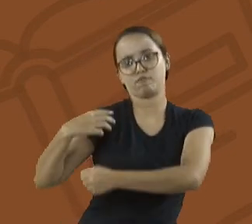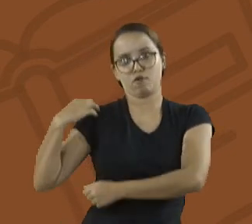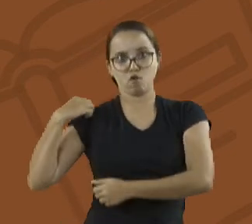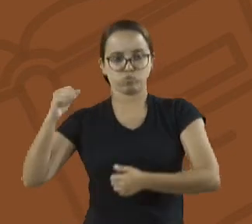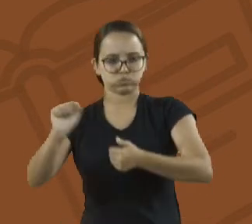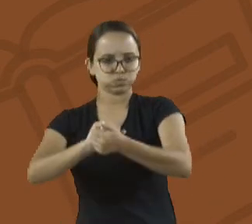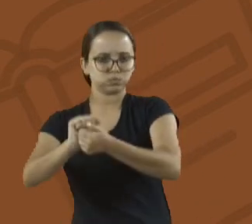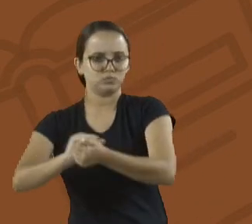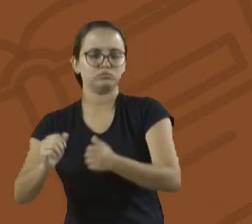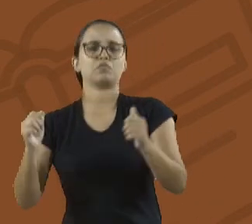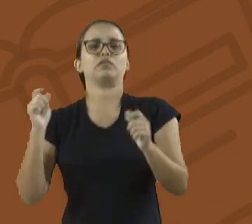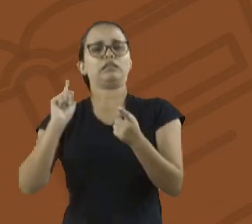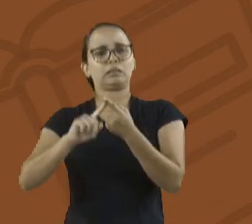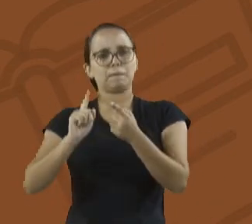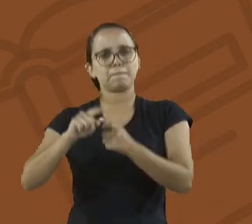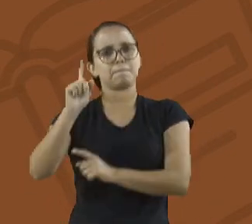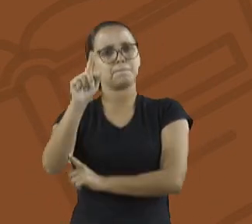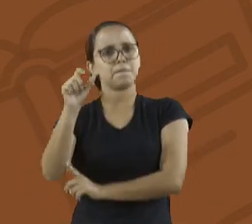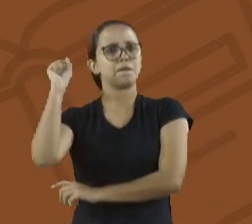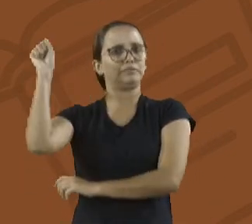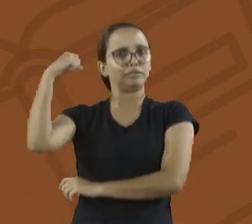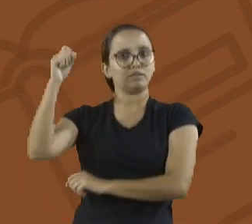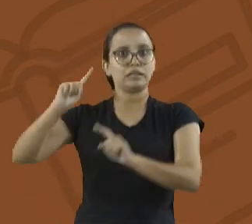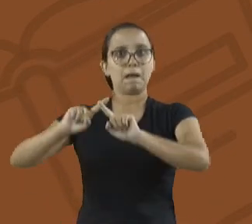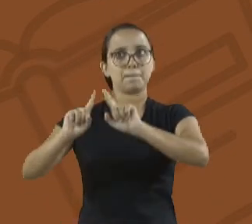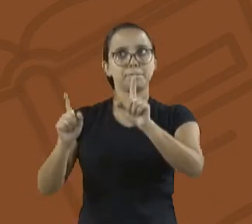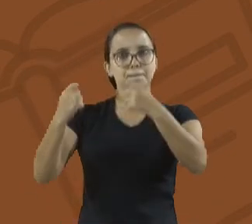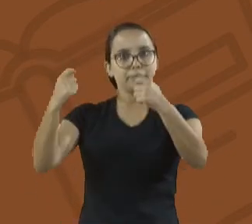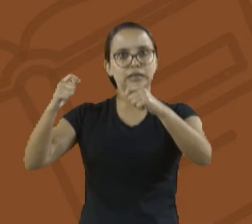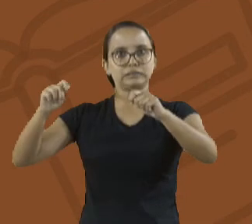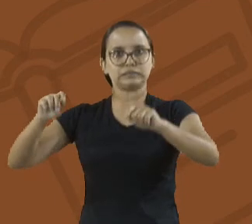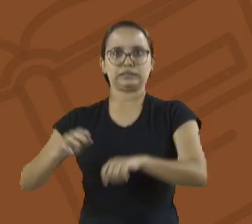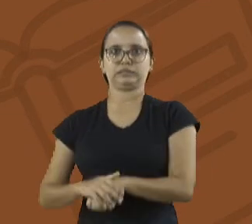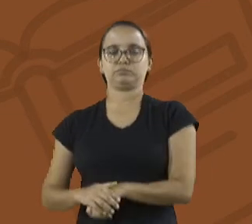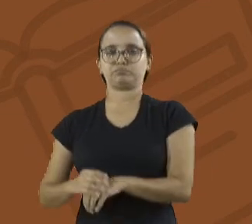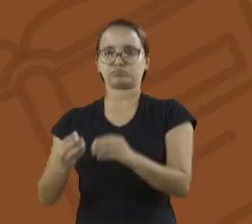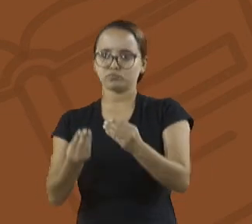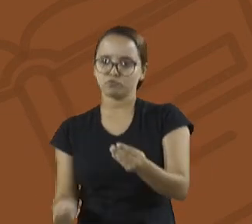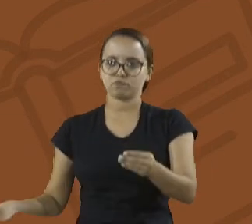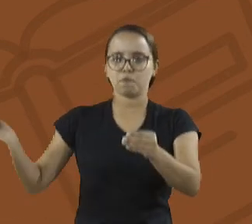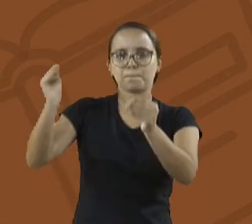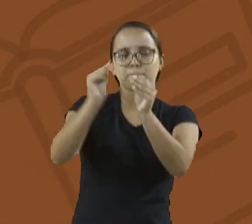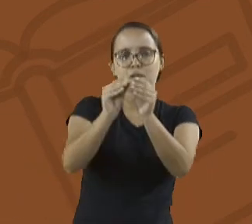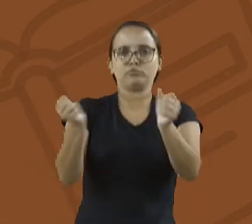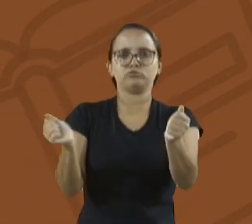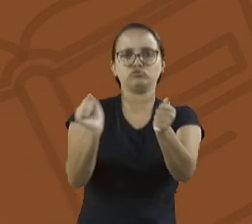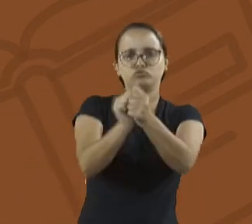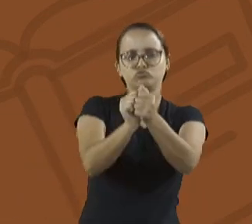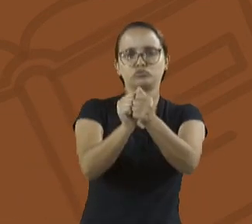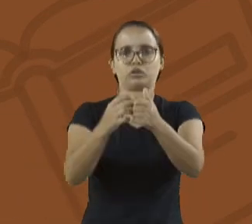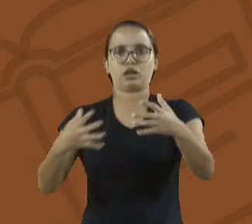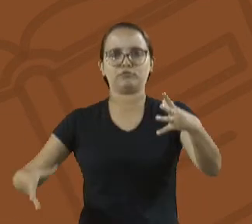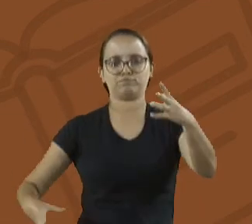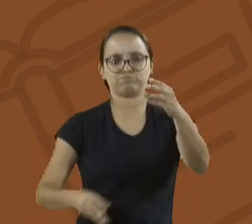suplantar isso. A gente tem que ir além dessa atividade diária. A gente tem que impor atividades